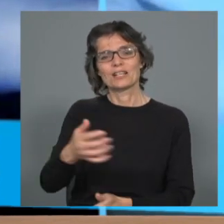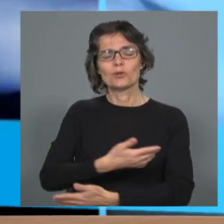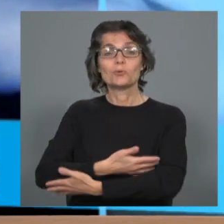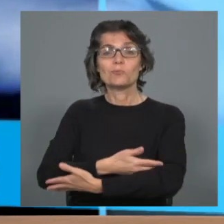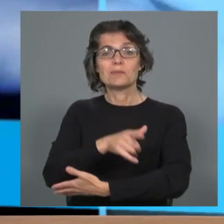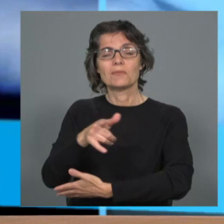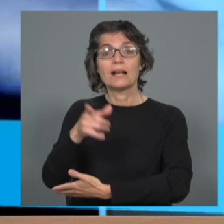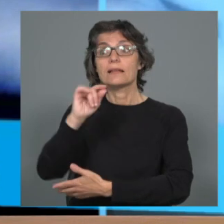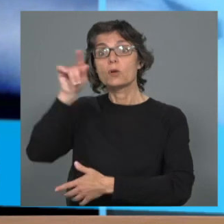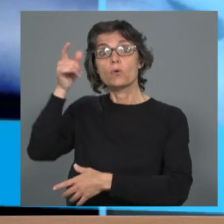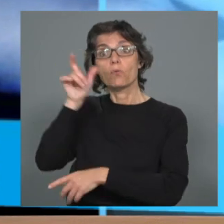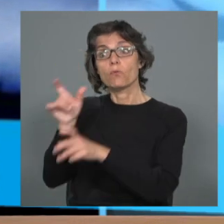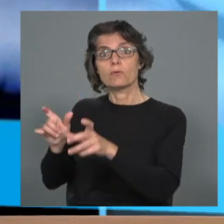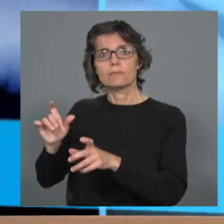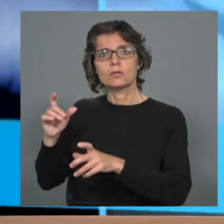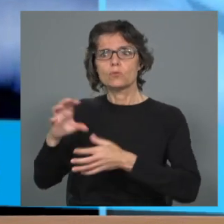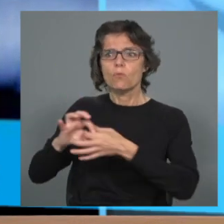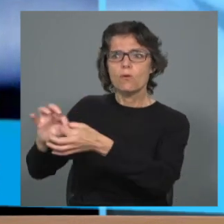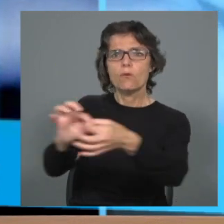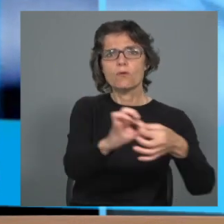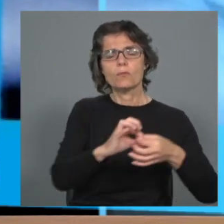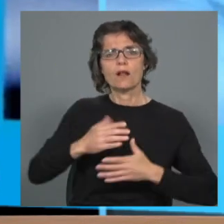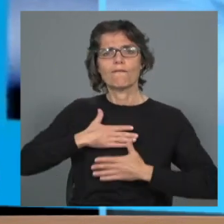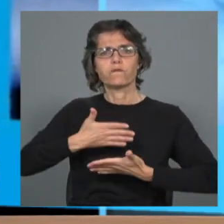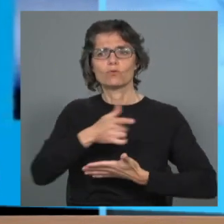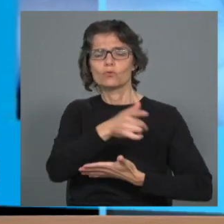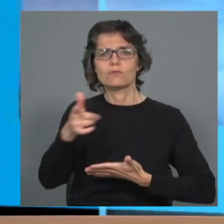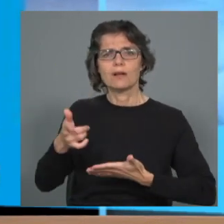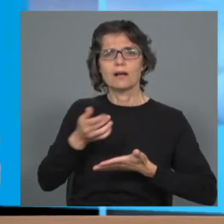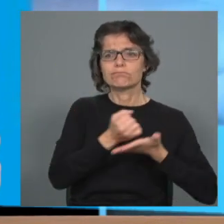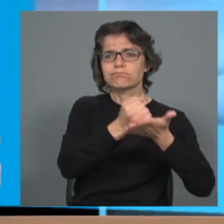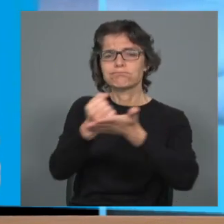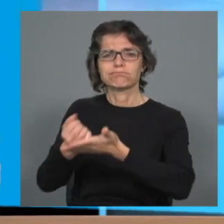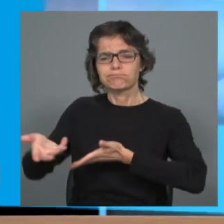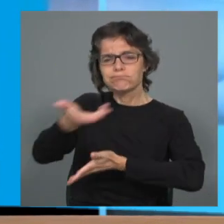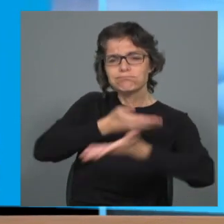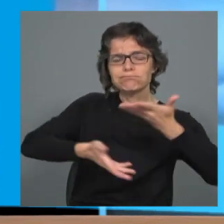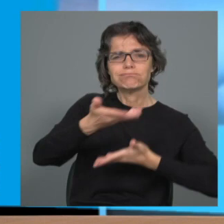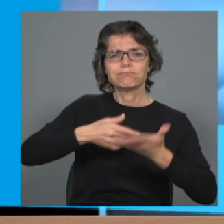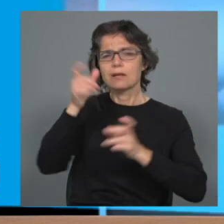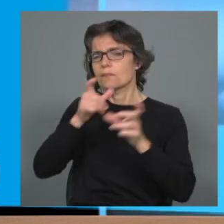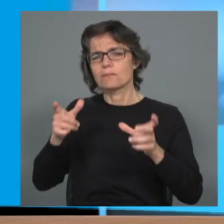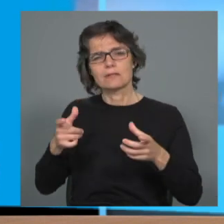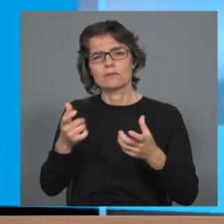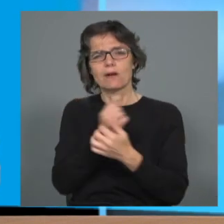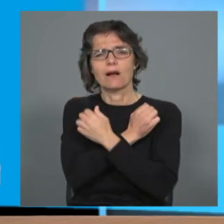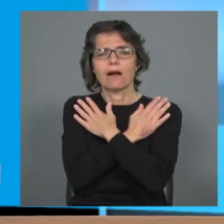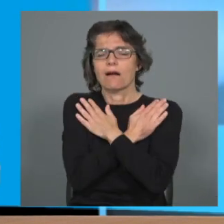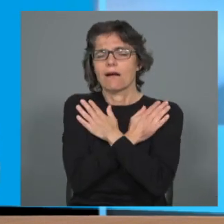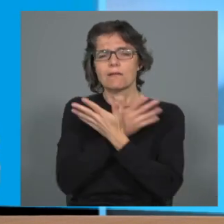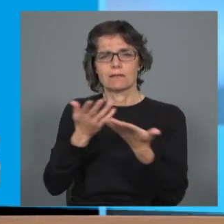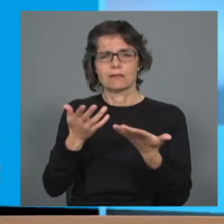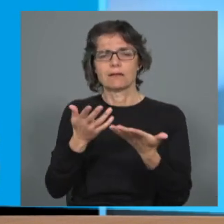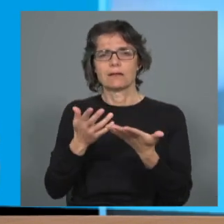ajuda, todos os colaboradores, todos os voluntários, todos os amigos, todas as pessoas que deram cola à Ajuda de